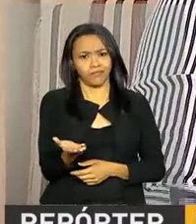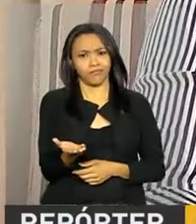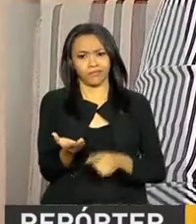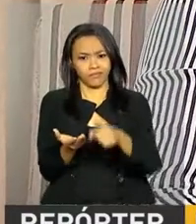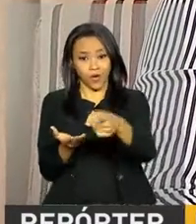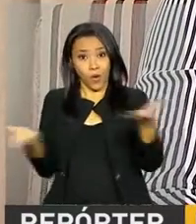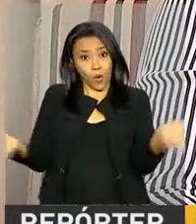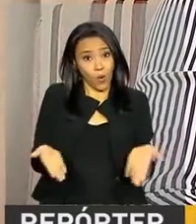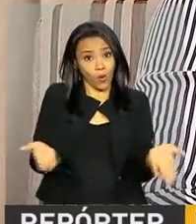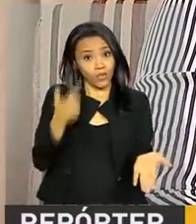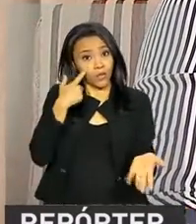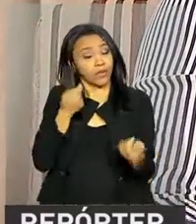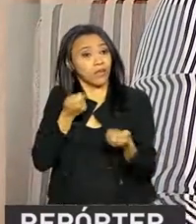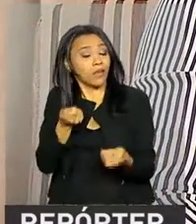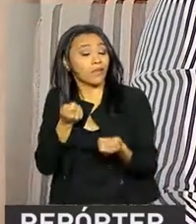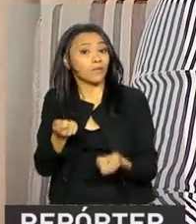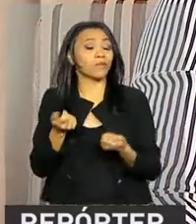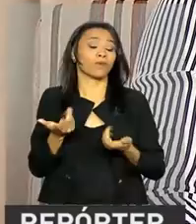que hoje eu tento